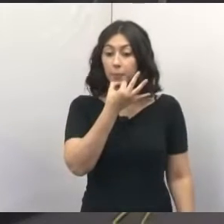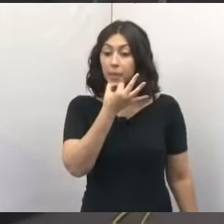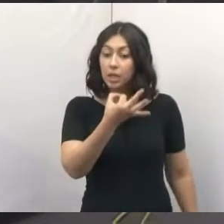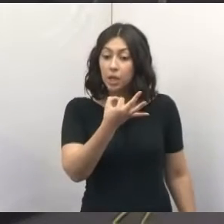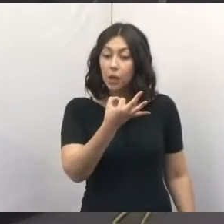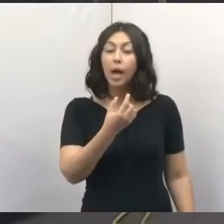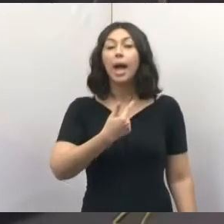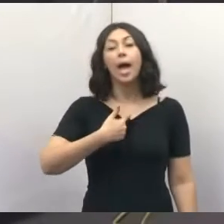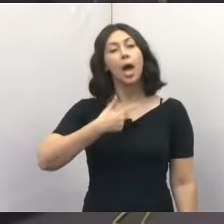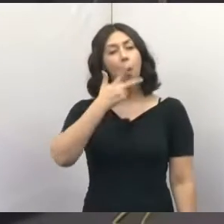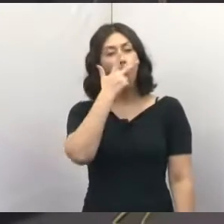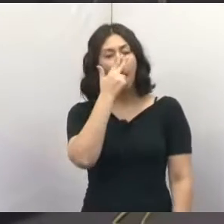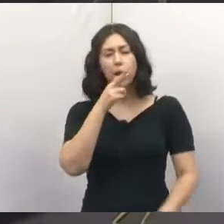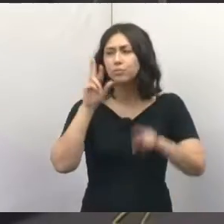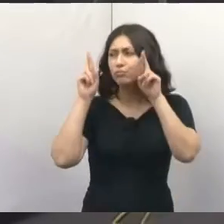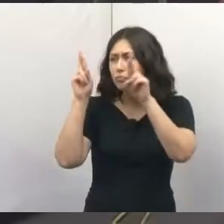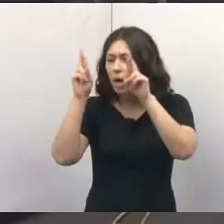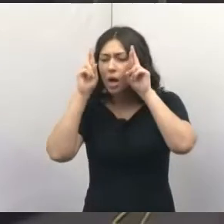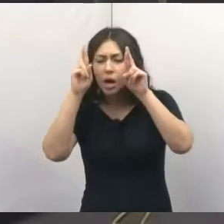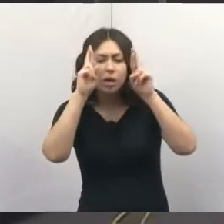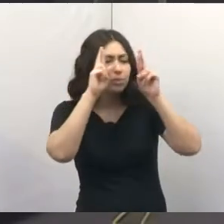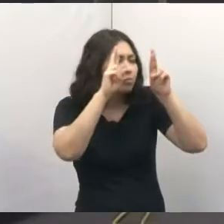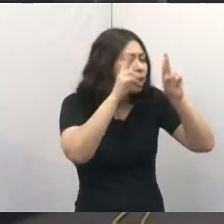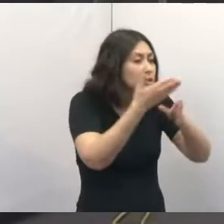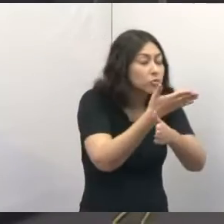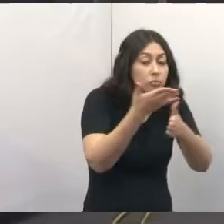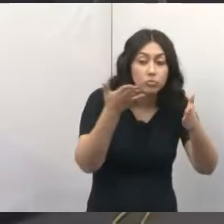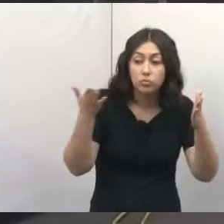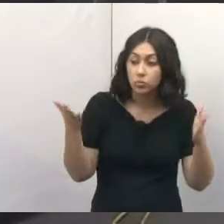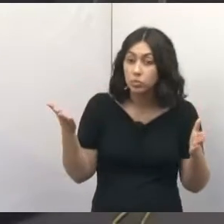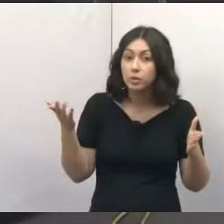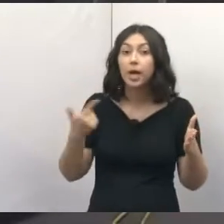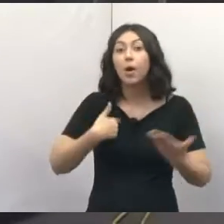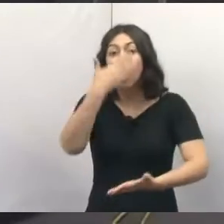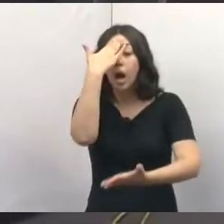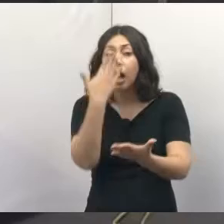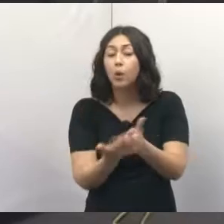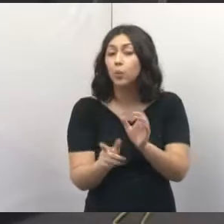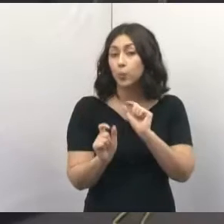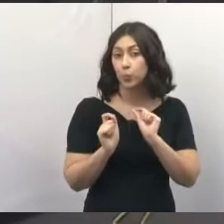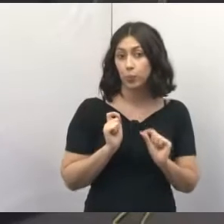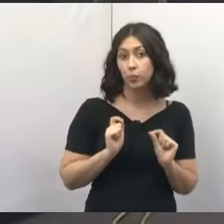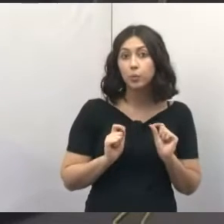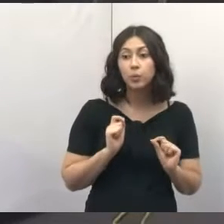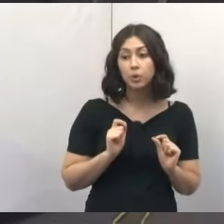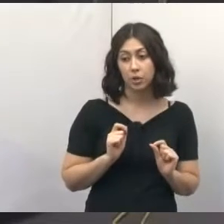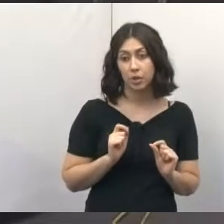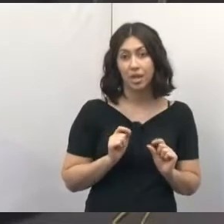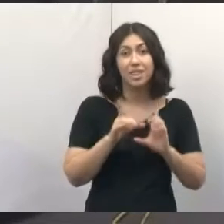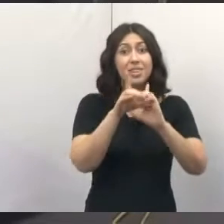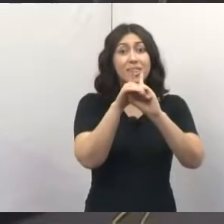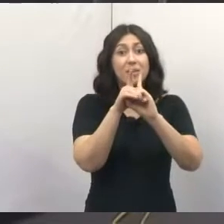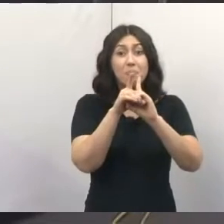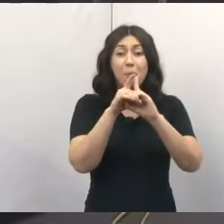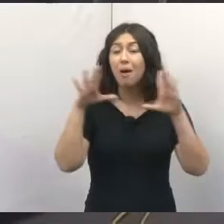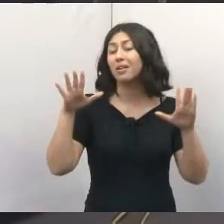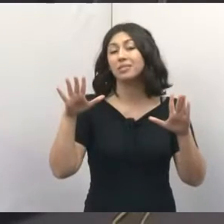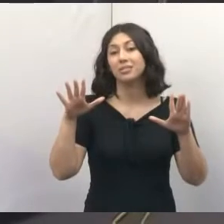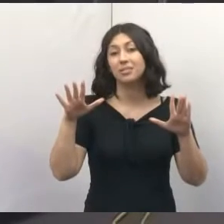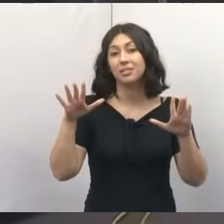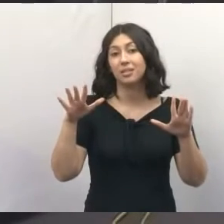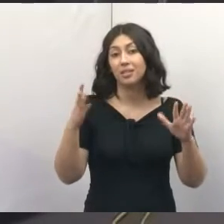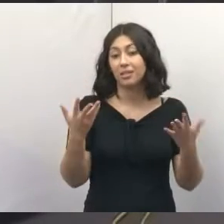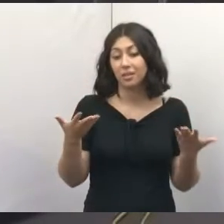eu acredito, com todo respeito a todos os 13 vereadores que estão aqui, eu acredito que mais democracia do